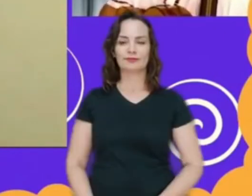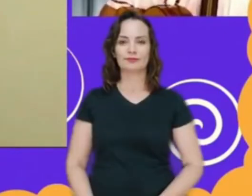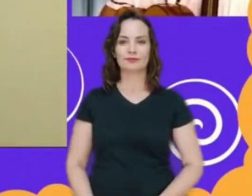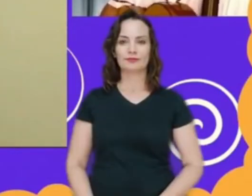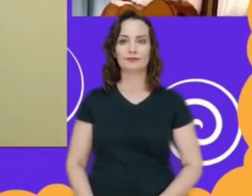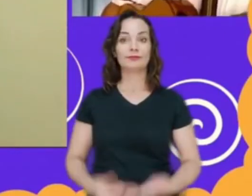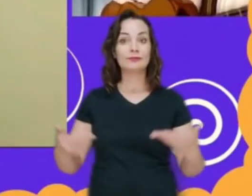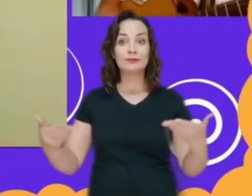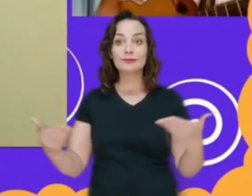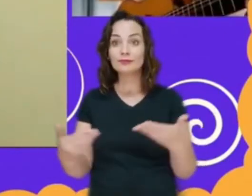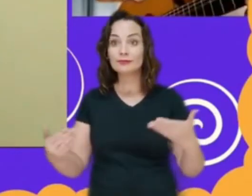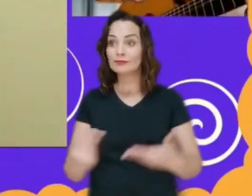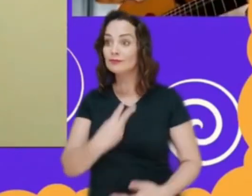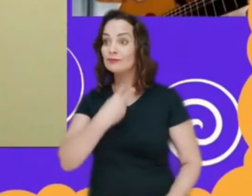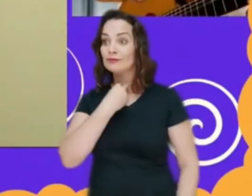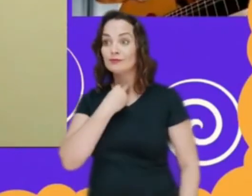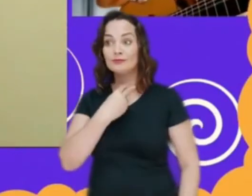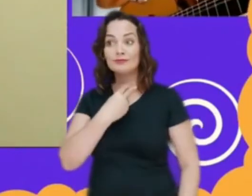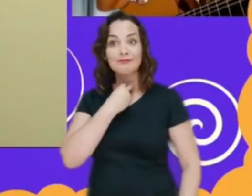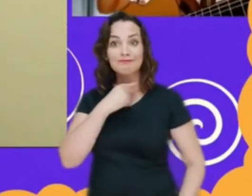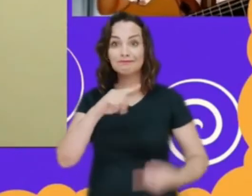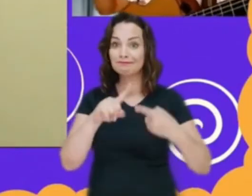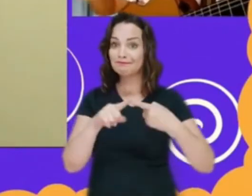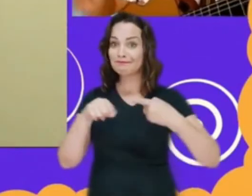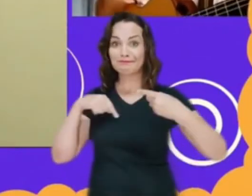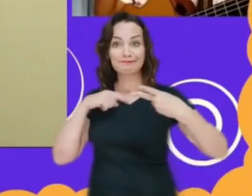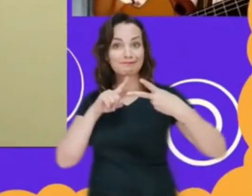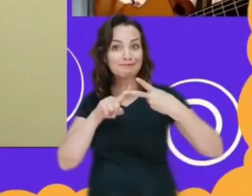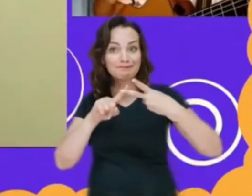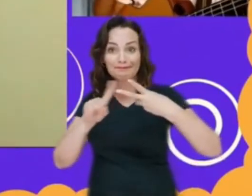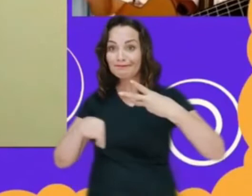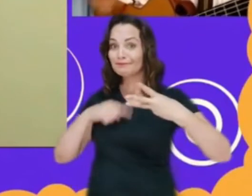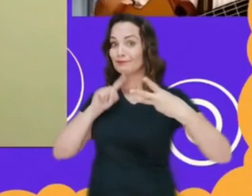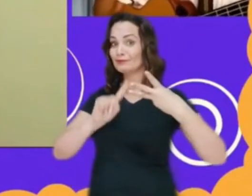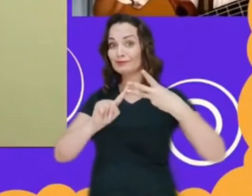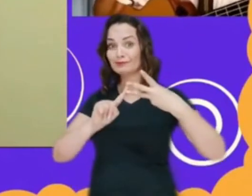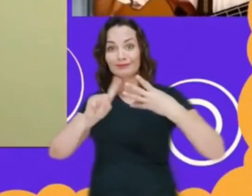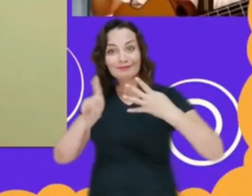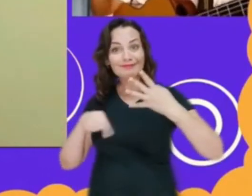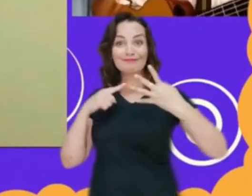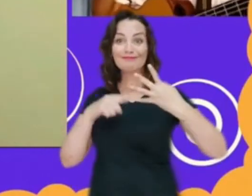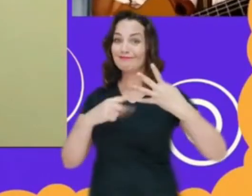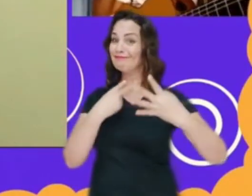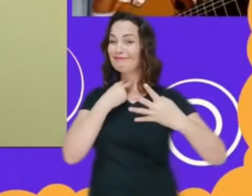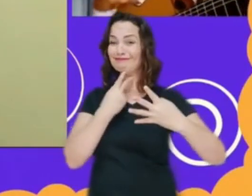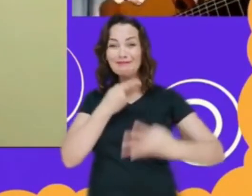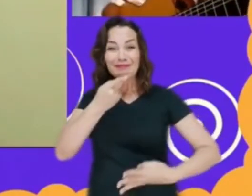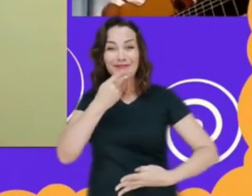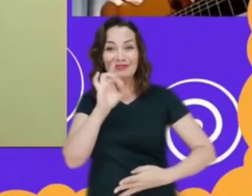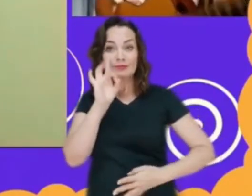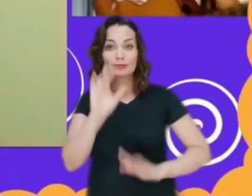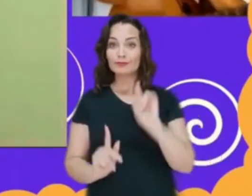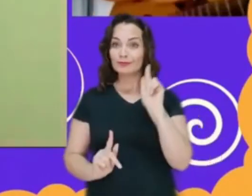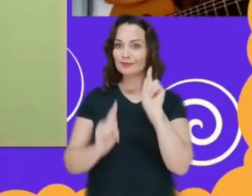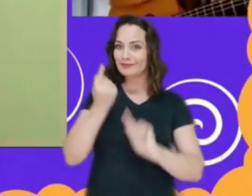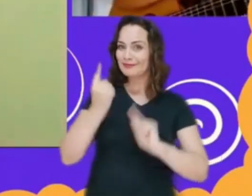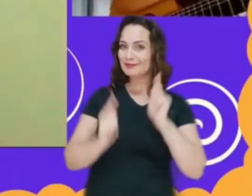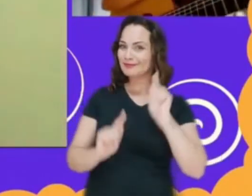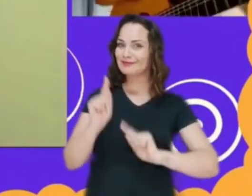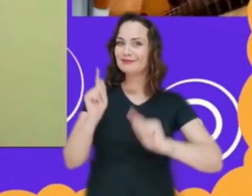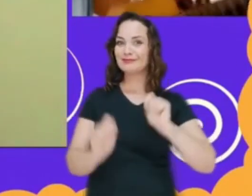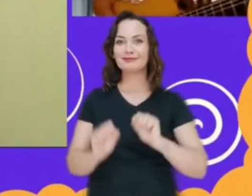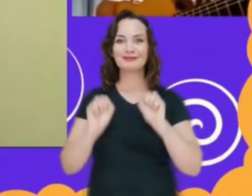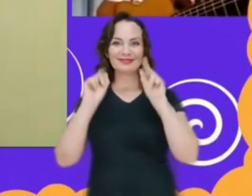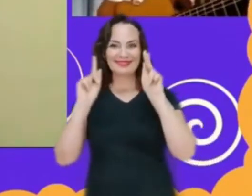ficou quentão Agora não pode falar nem a primeira Nem a segunda Nem a terceira E nem a quarta Certo, Abelão? Aí